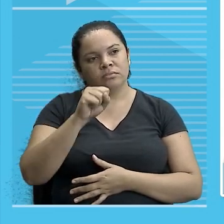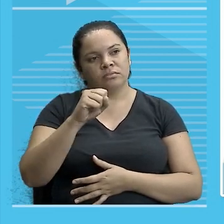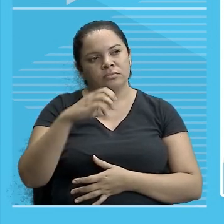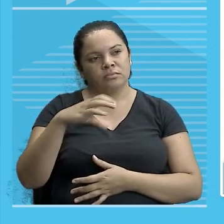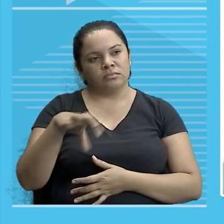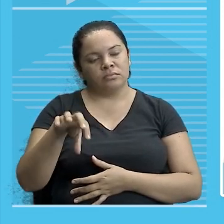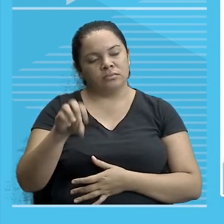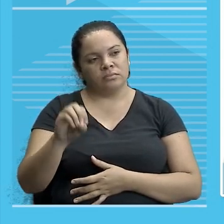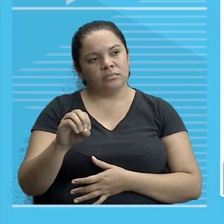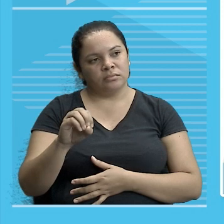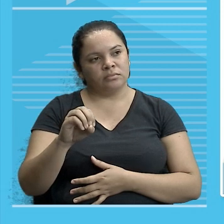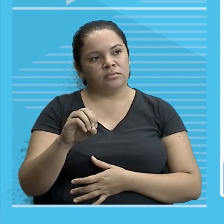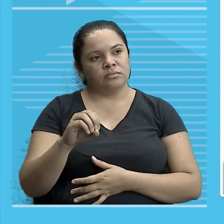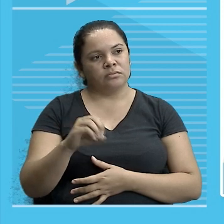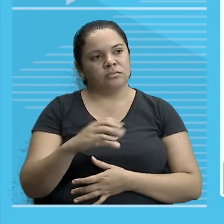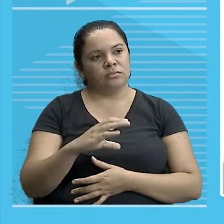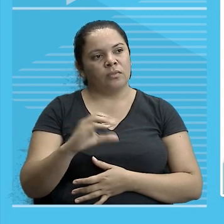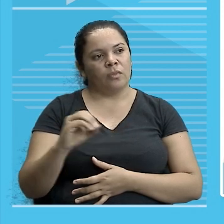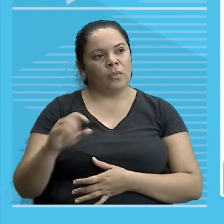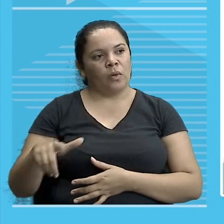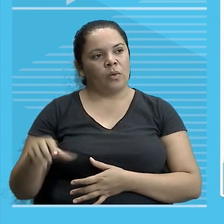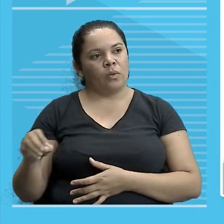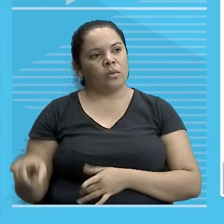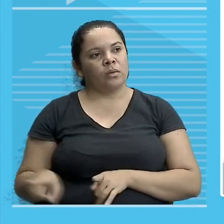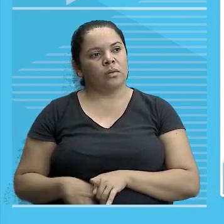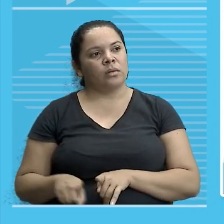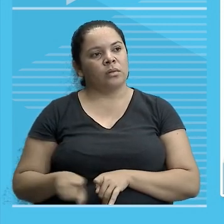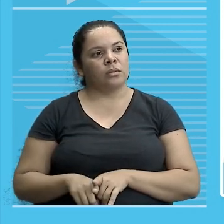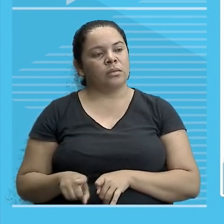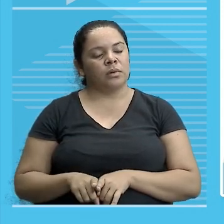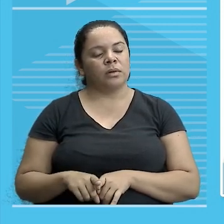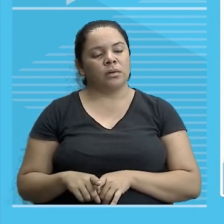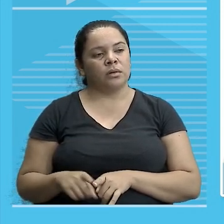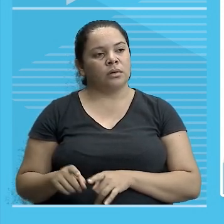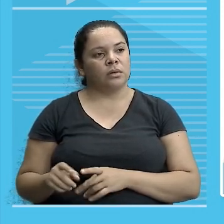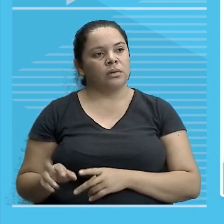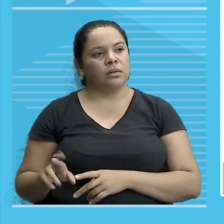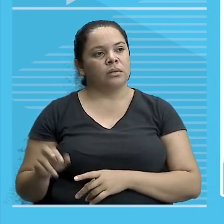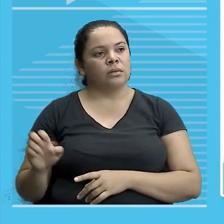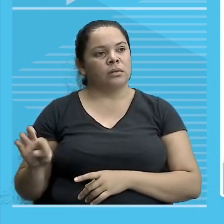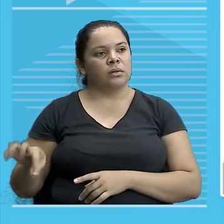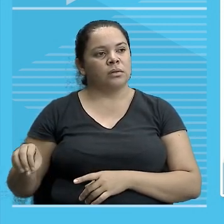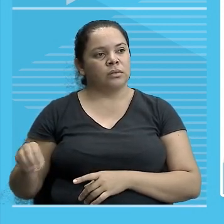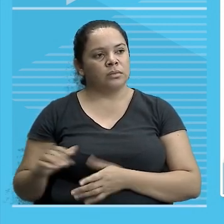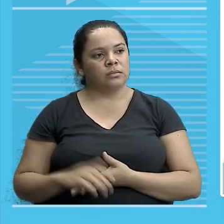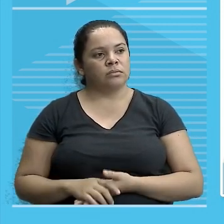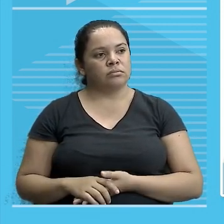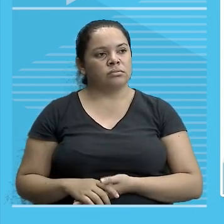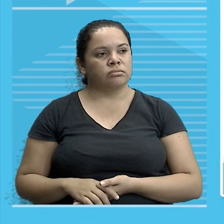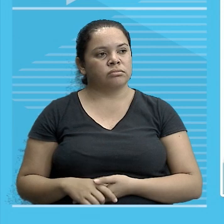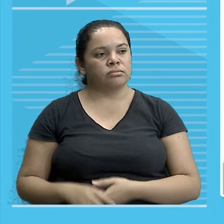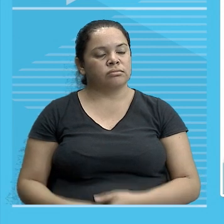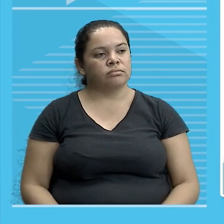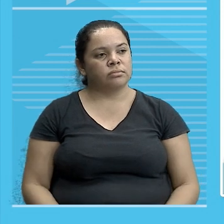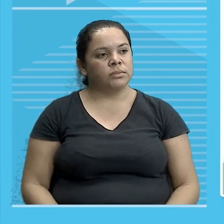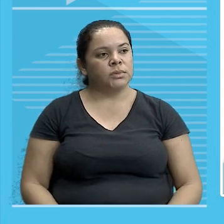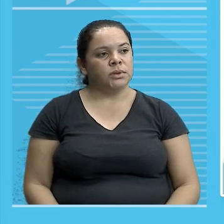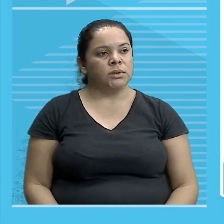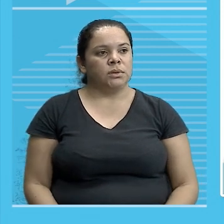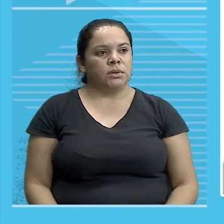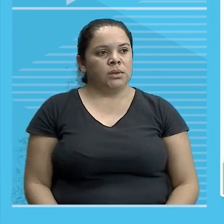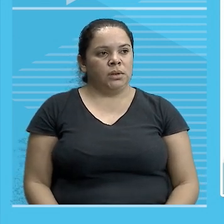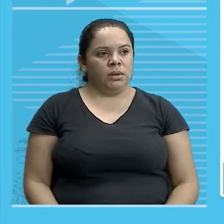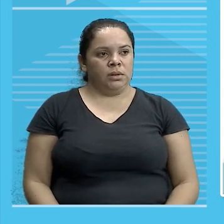conhece, o colo ascendente, transverso e descendente, e o reto, sigmoide retiano. Pronto, beleza. E ele quer